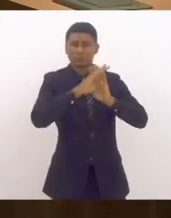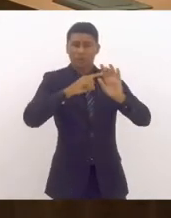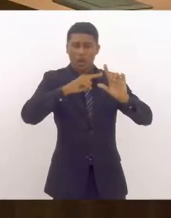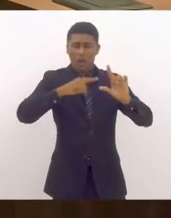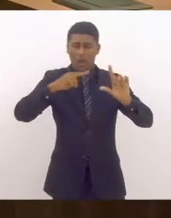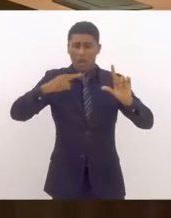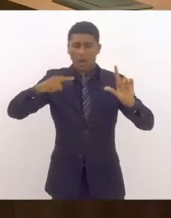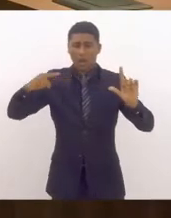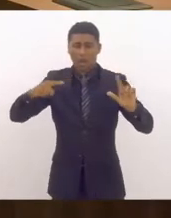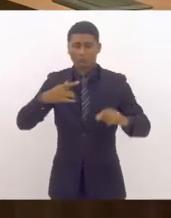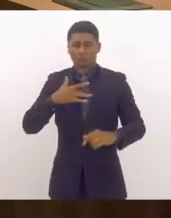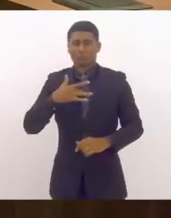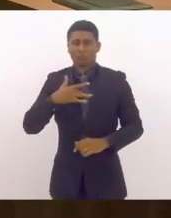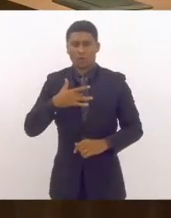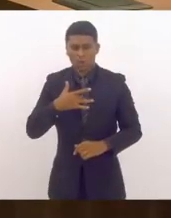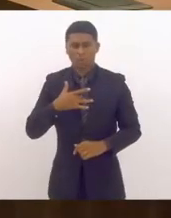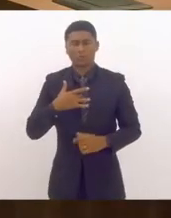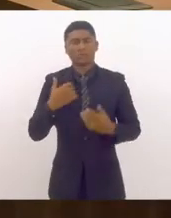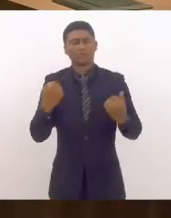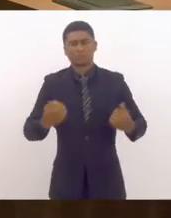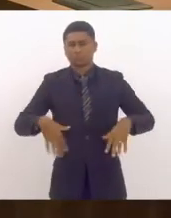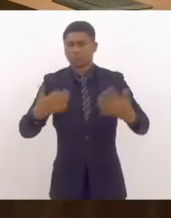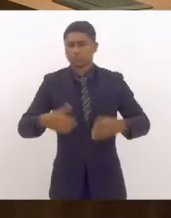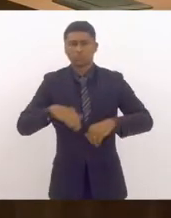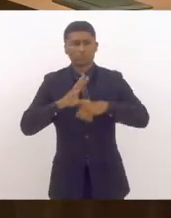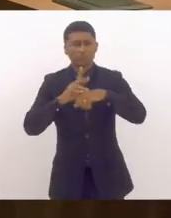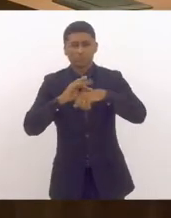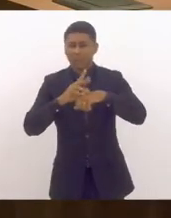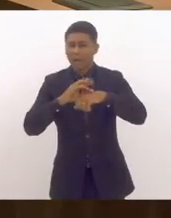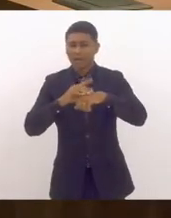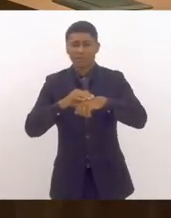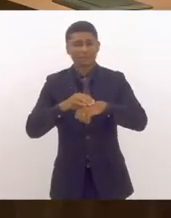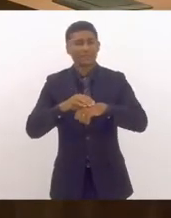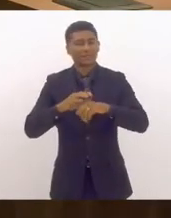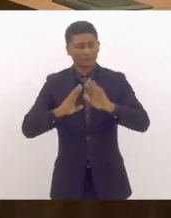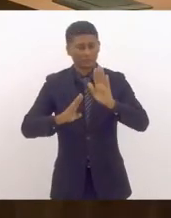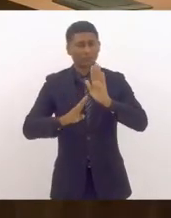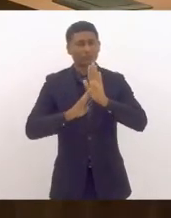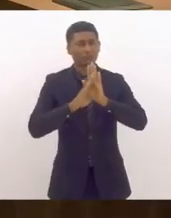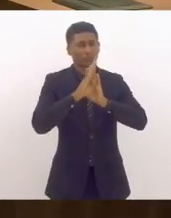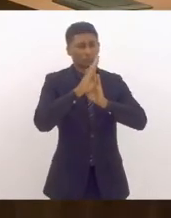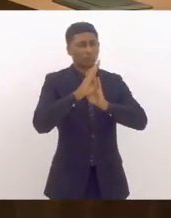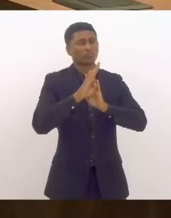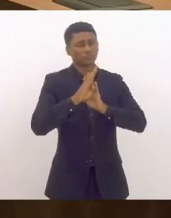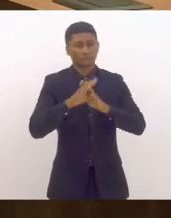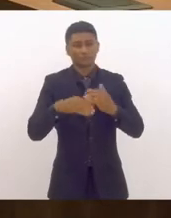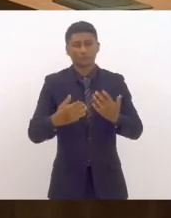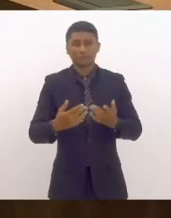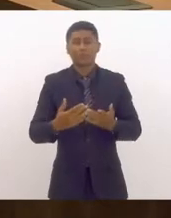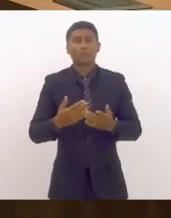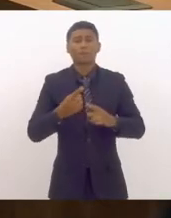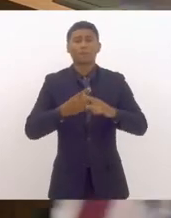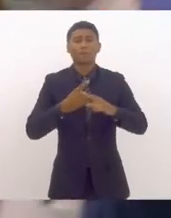de óbitos, como de recidivas da doença. E uma das causas importantes é a habitação úmida, sem bater o